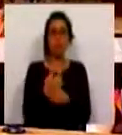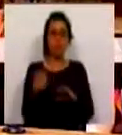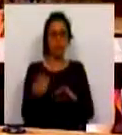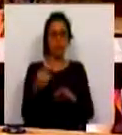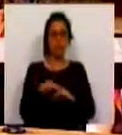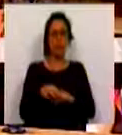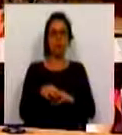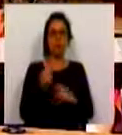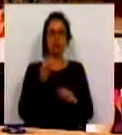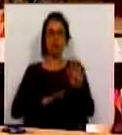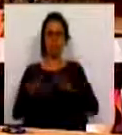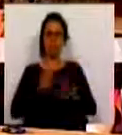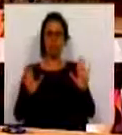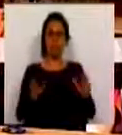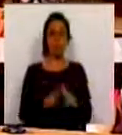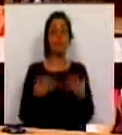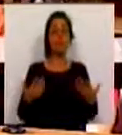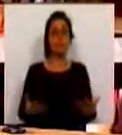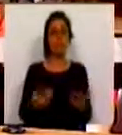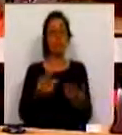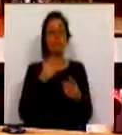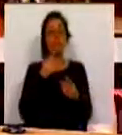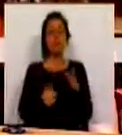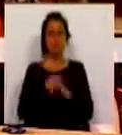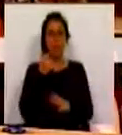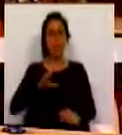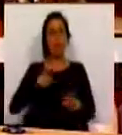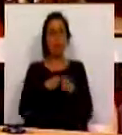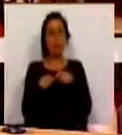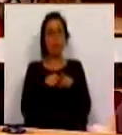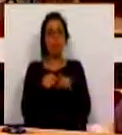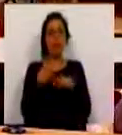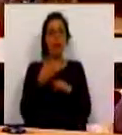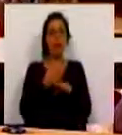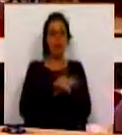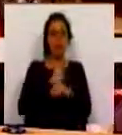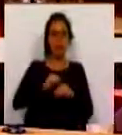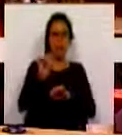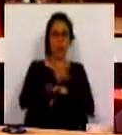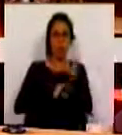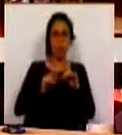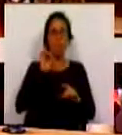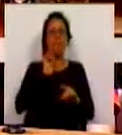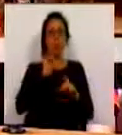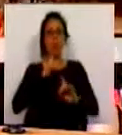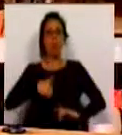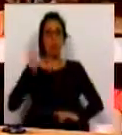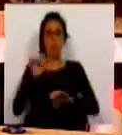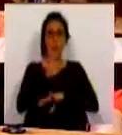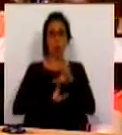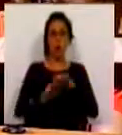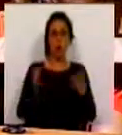alguma apreensão. Chegou a haver receios da vitória de um partido anti-europeu e até anti-valores fundamentais da